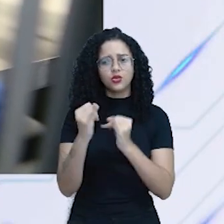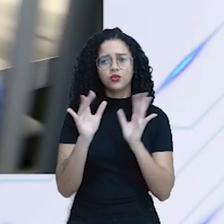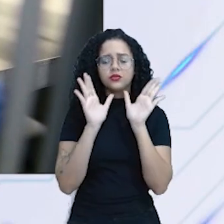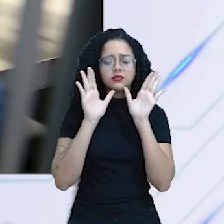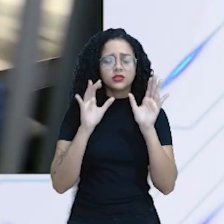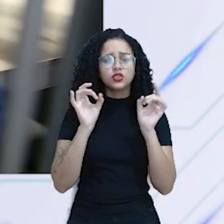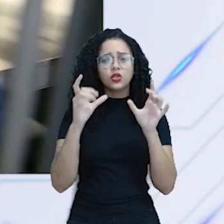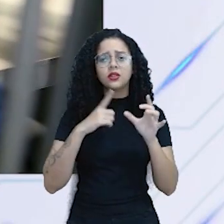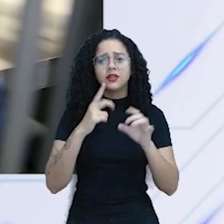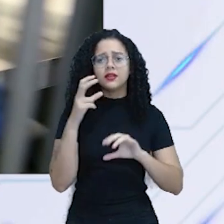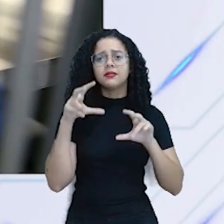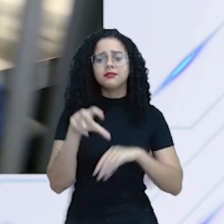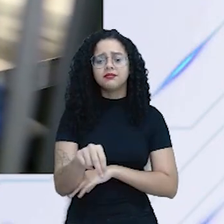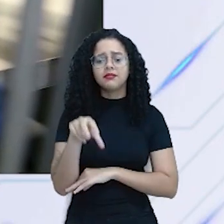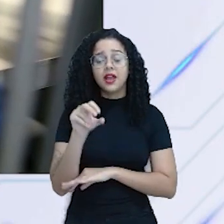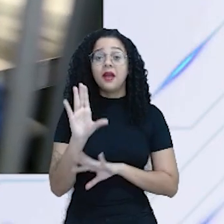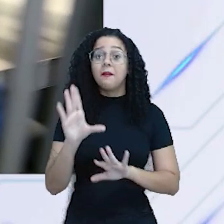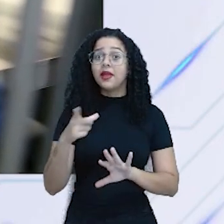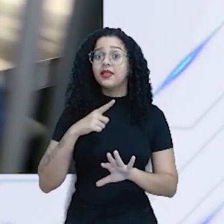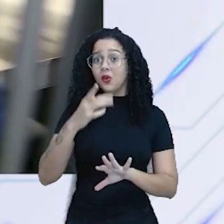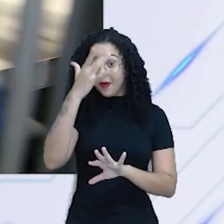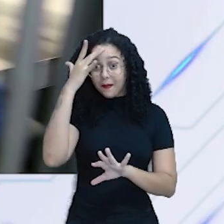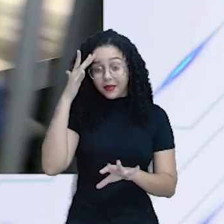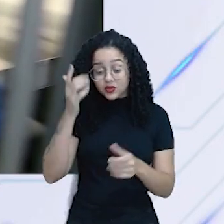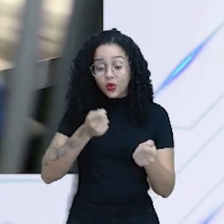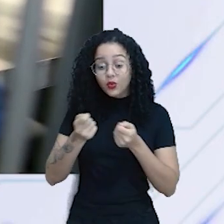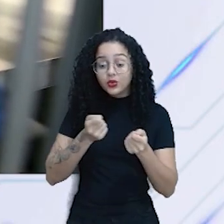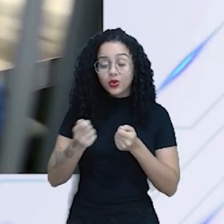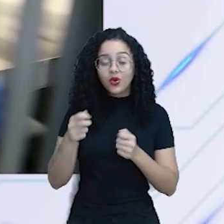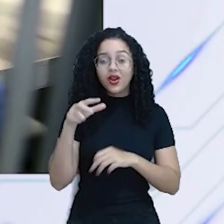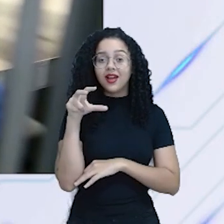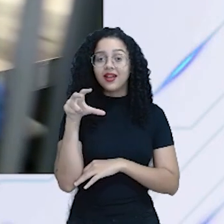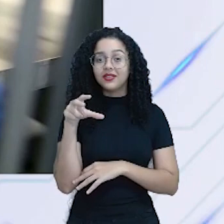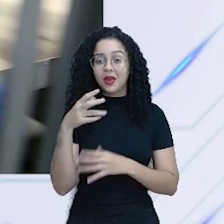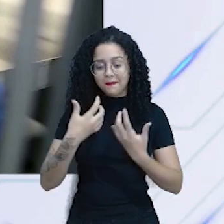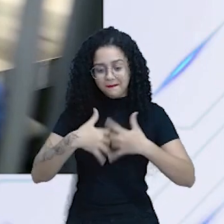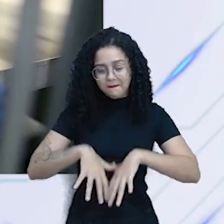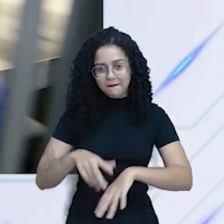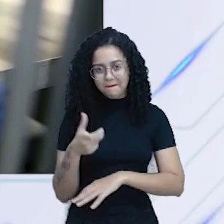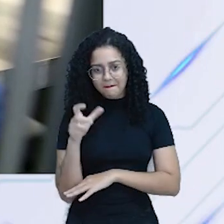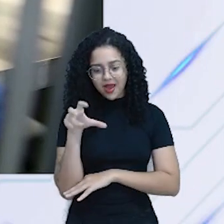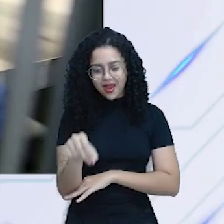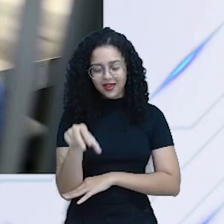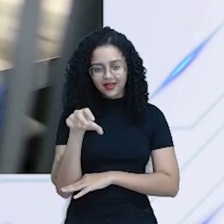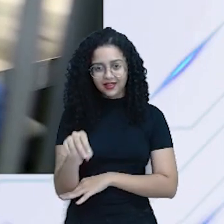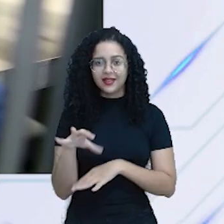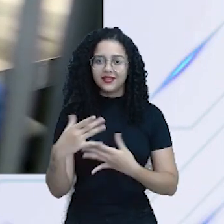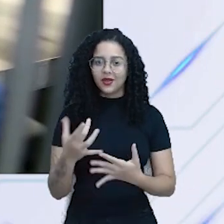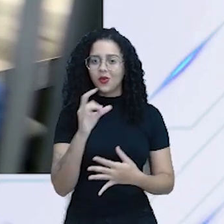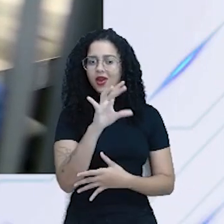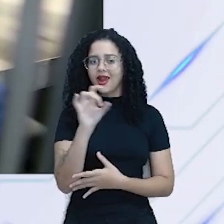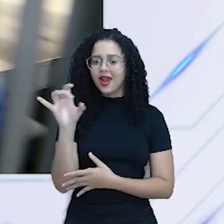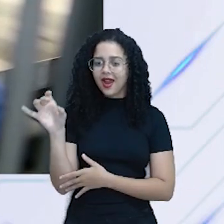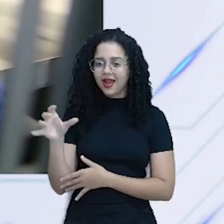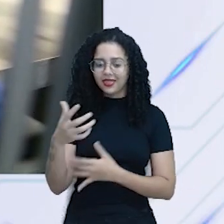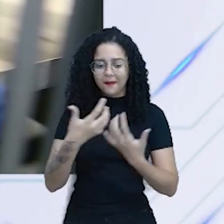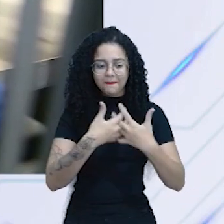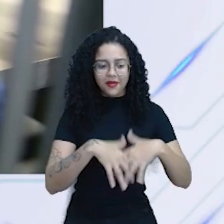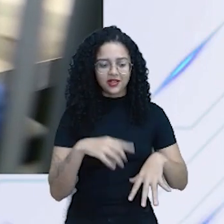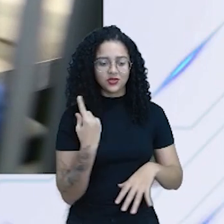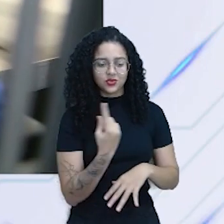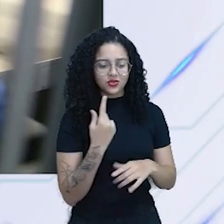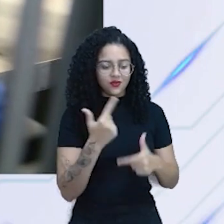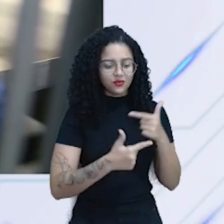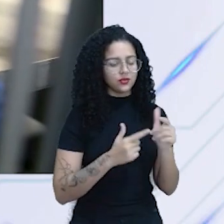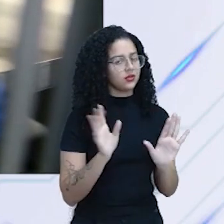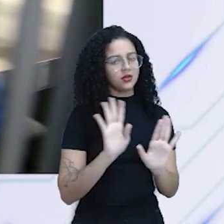tem alguém que programou essa máquina, tem alguém que está controlando essa máquina. Então, máquina por máquina, ela não funciona.